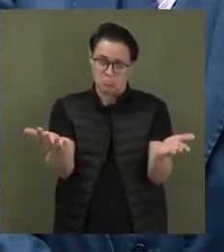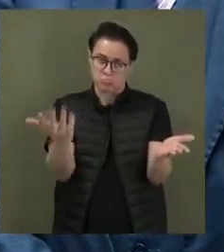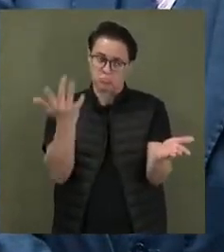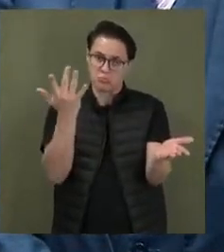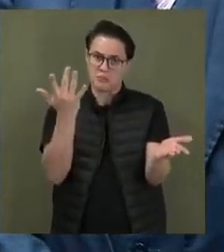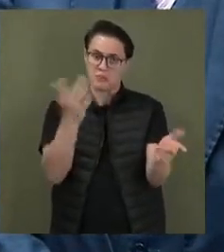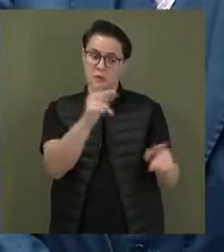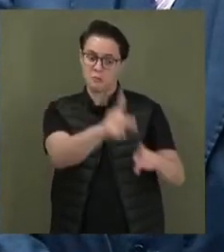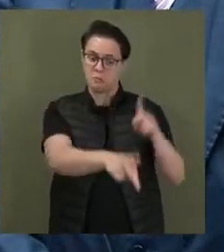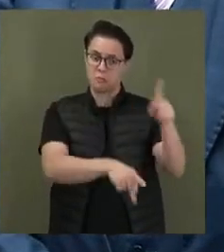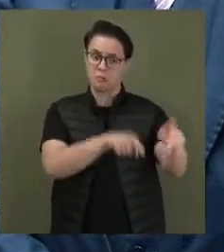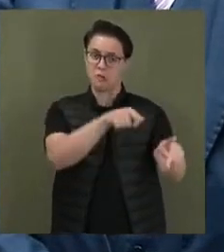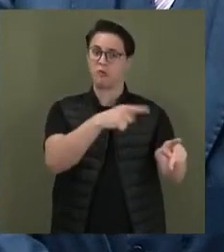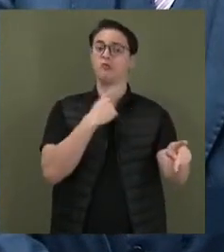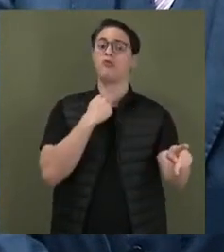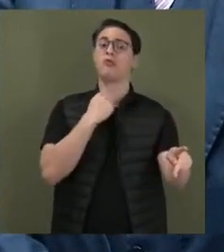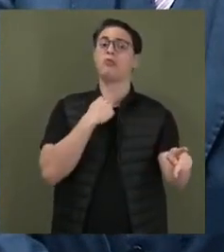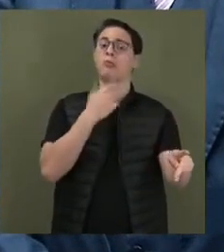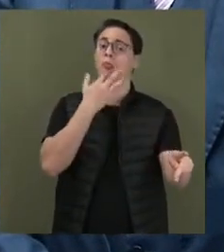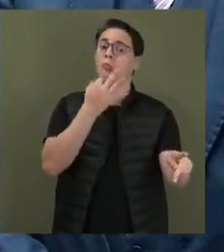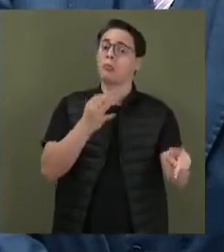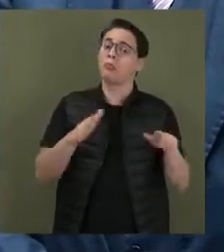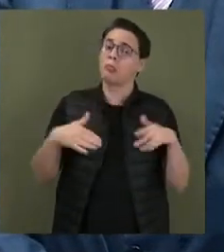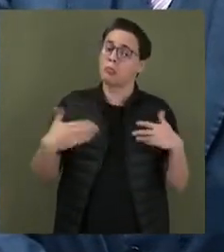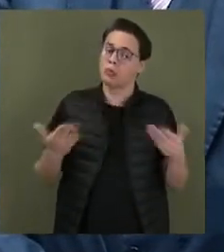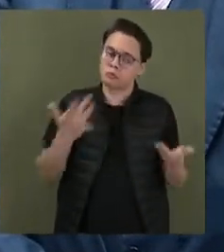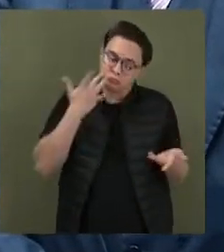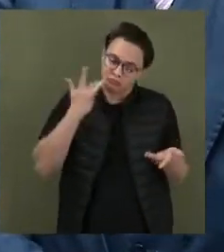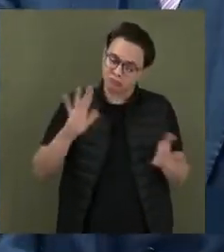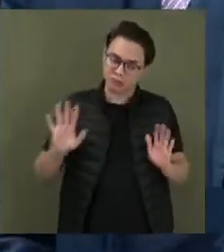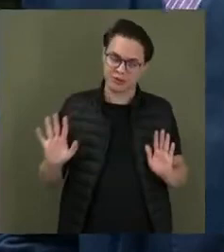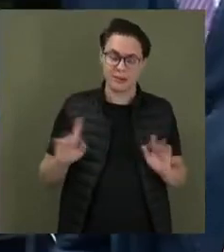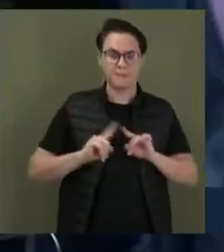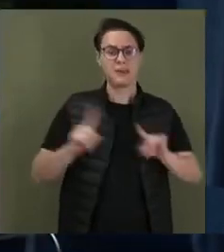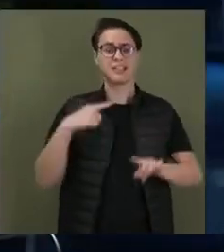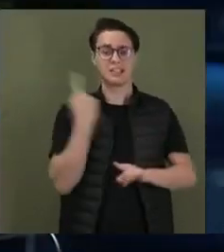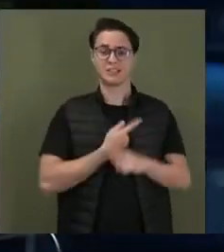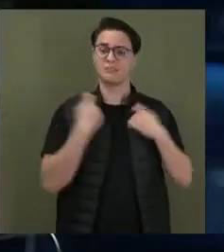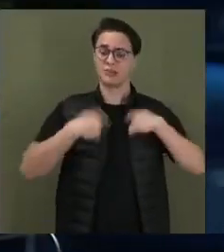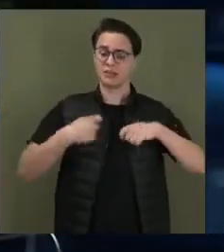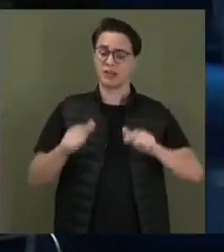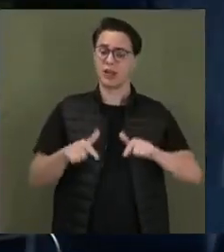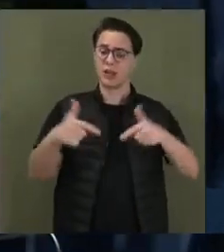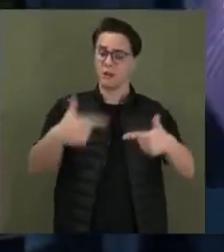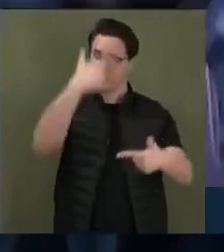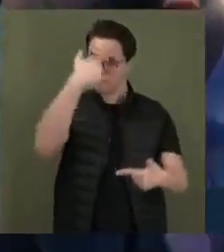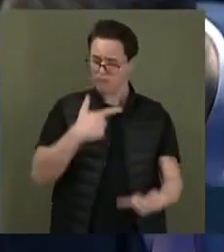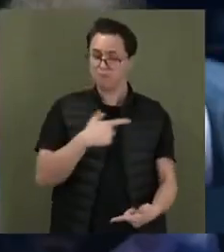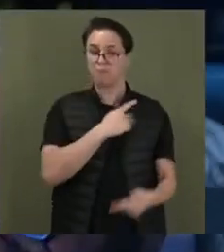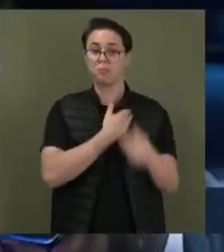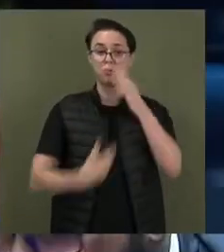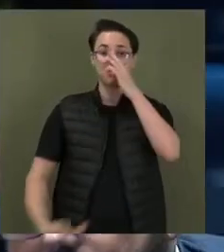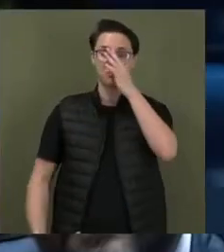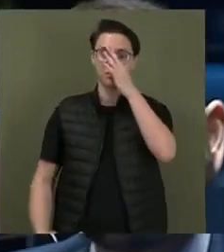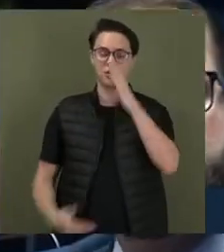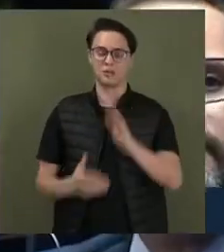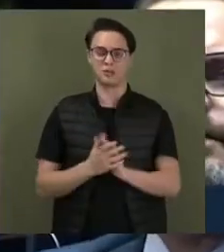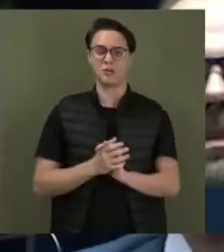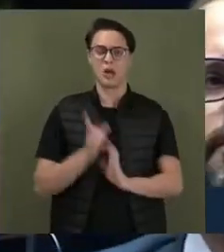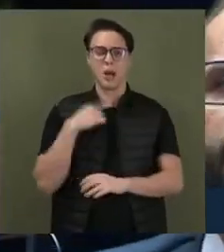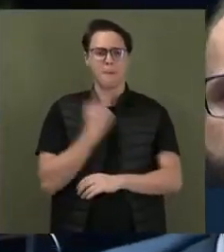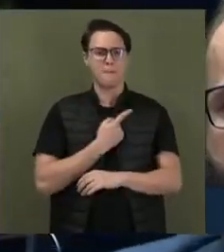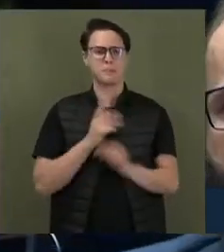povo respeitará, mas nós temos que tomar uma posição pública. Quer dizer, não